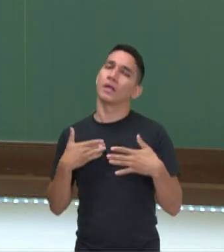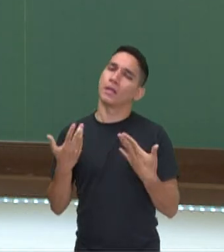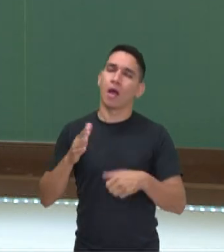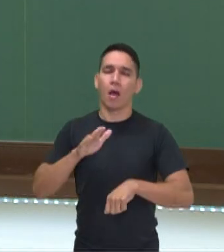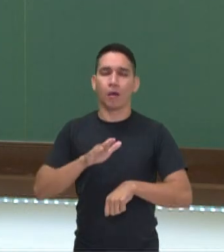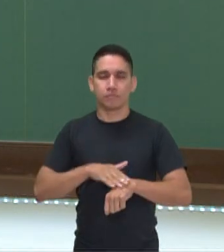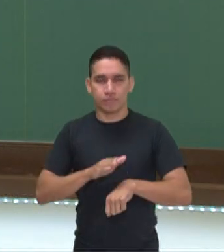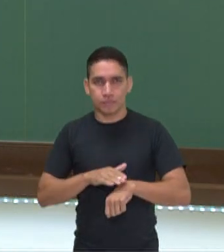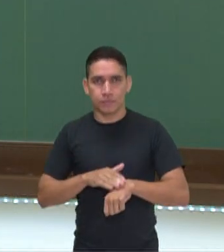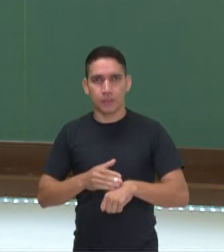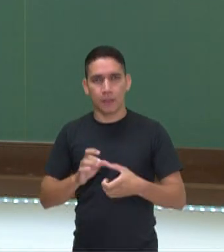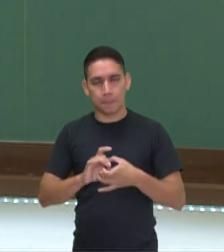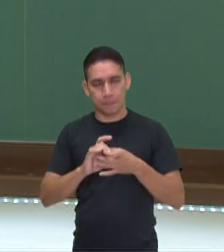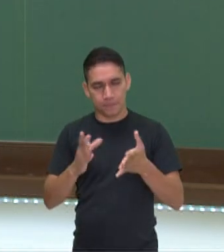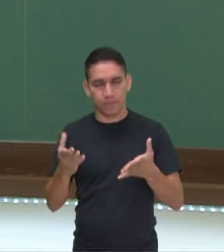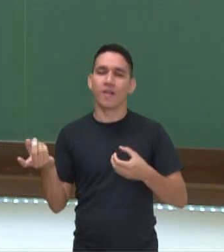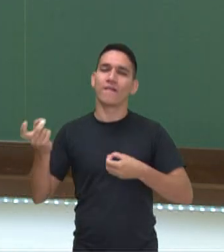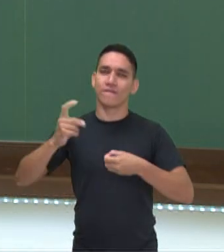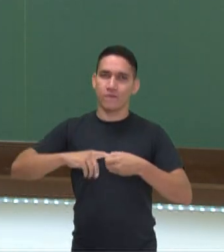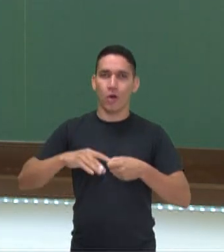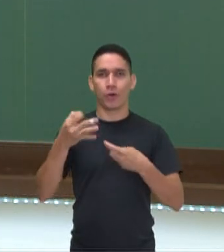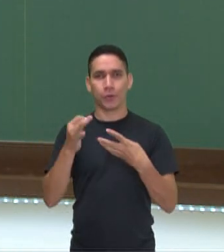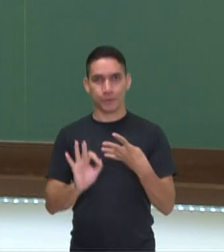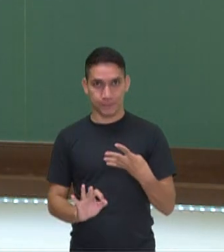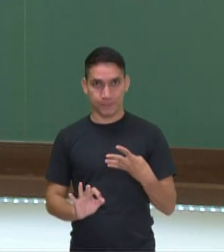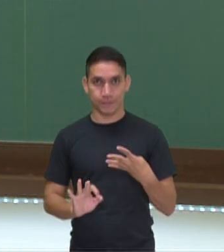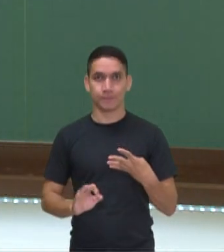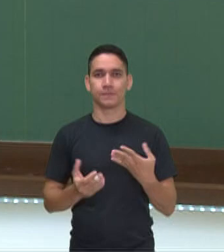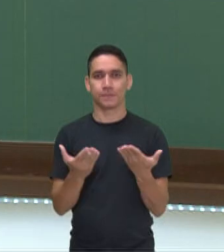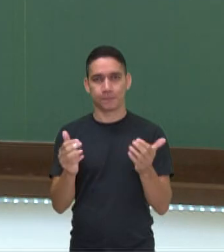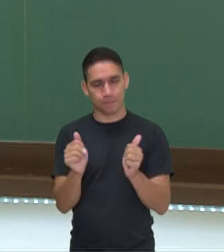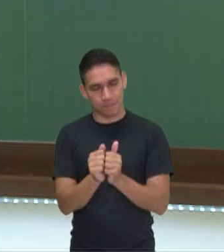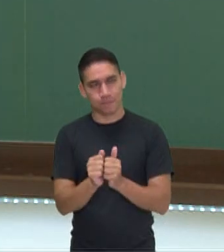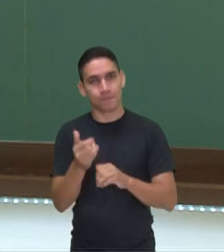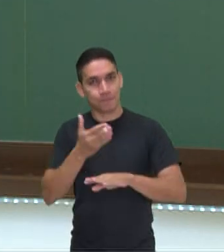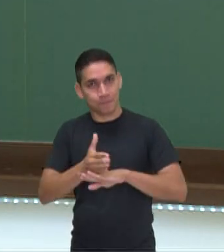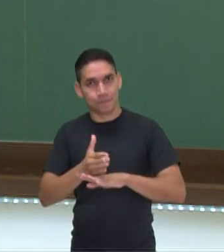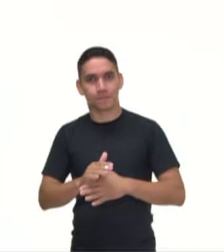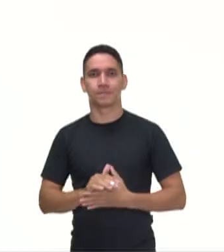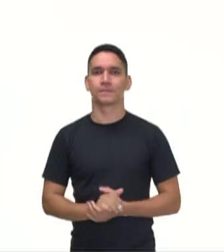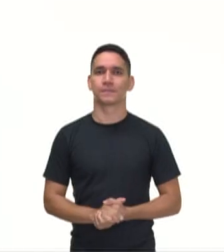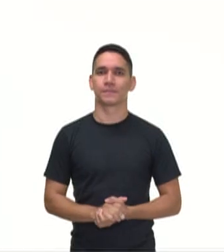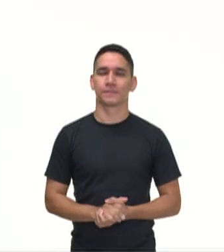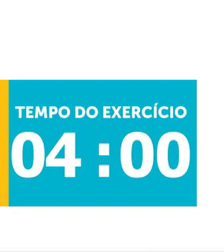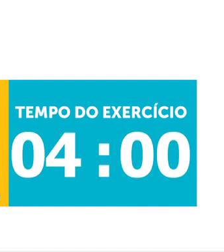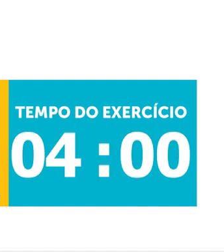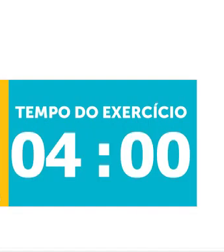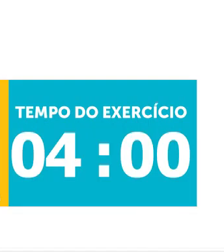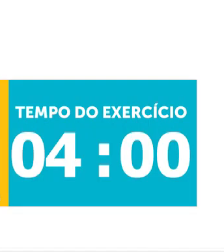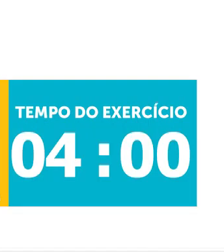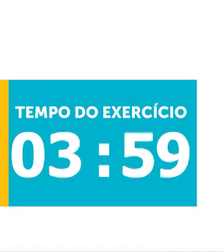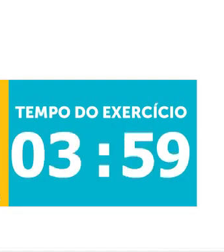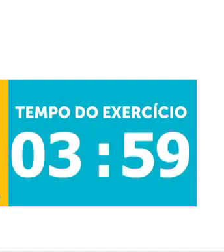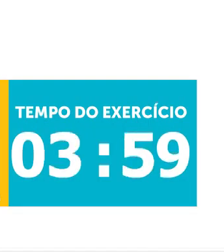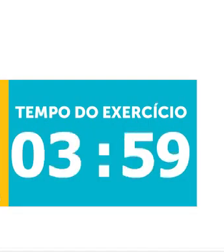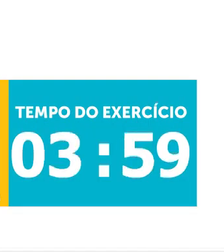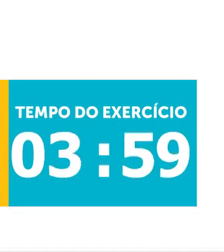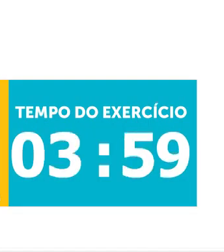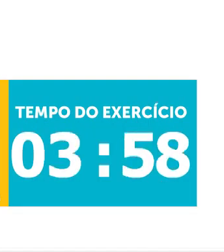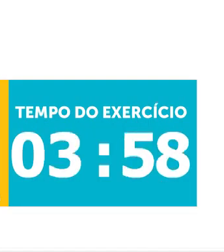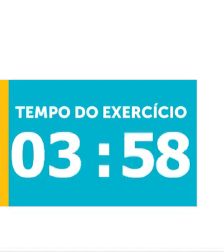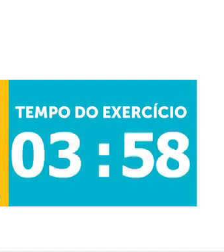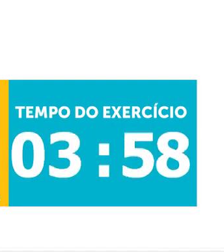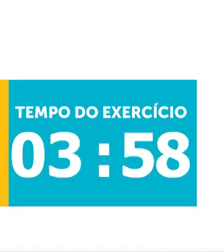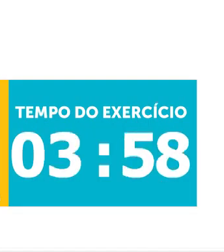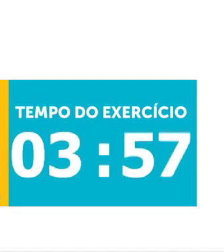professora vai dar um tempinho e ela já volta para corrigirmos o praticando um E aí